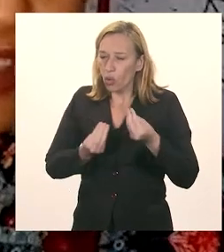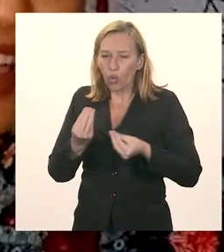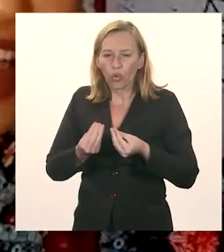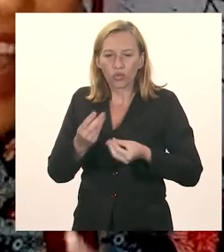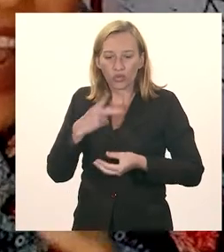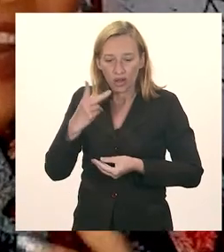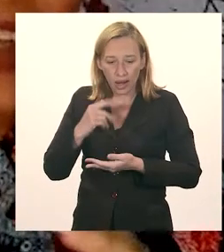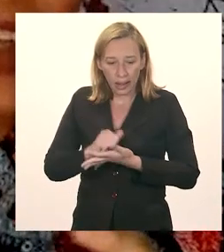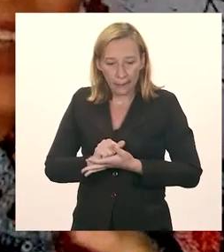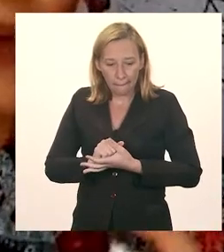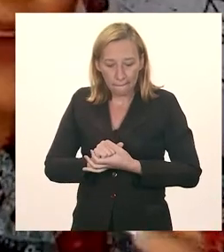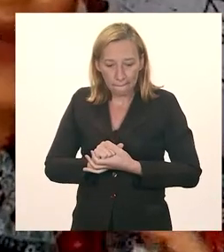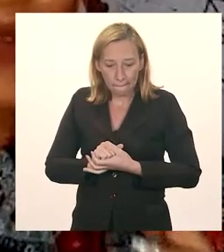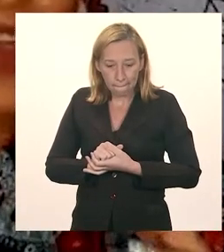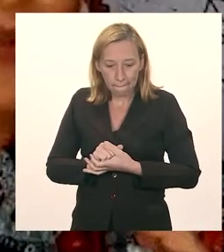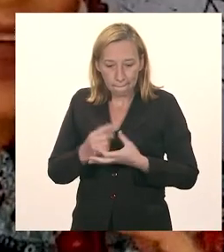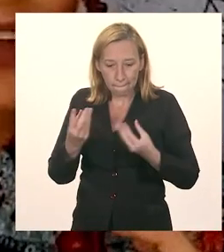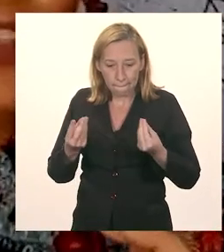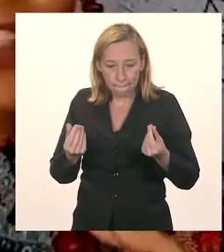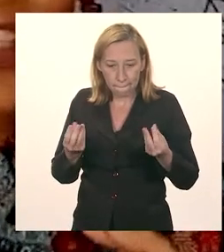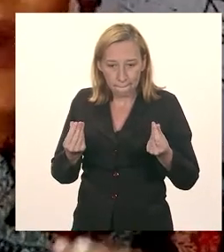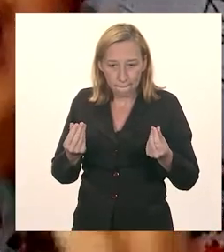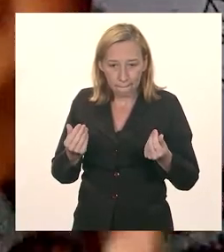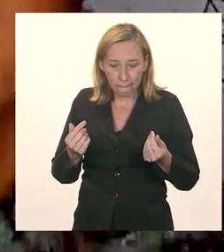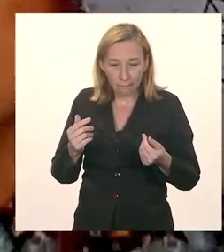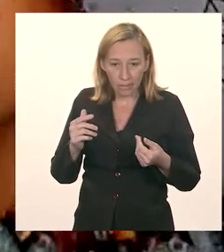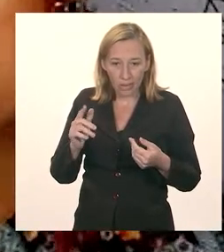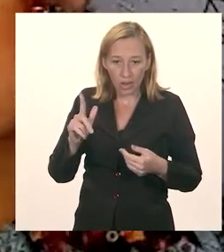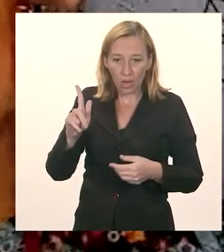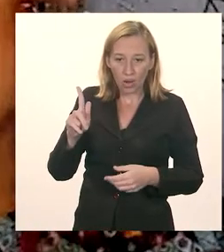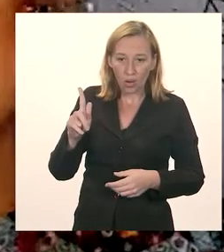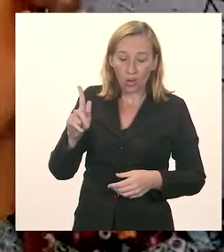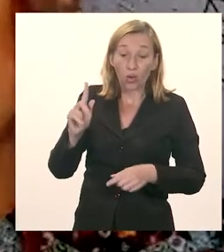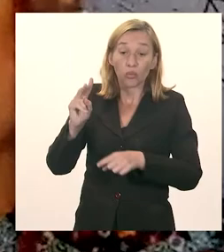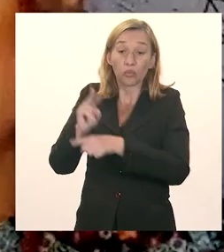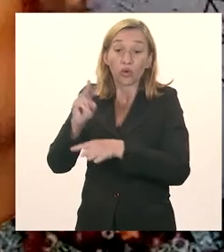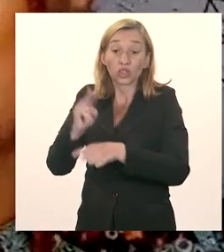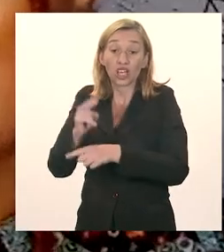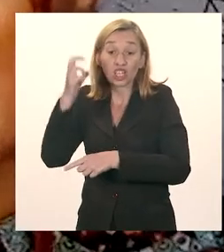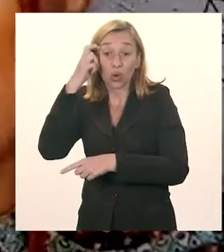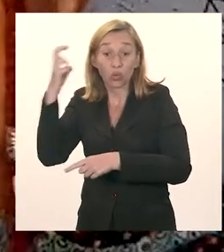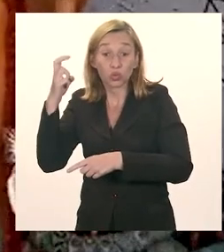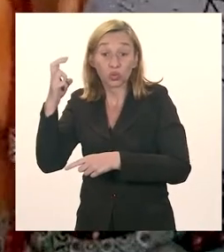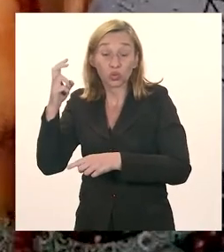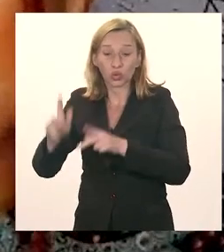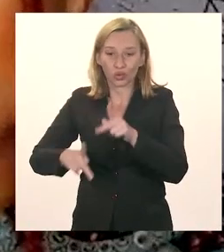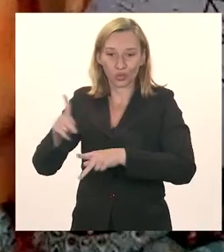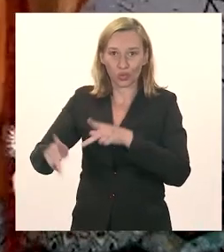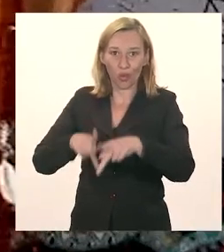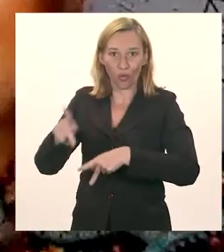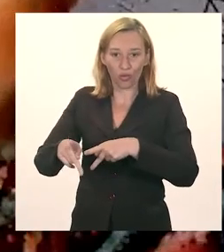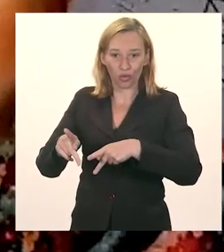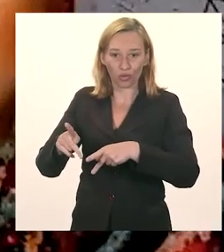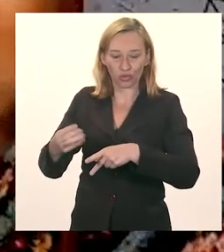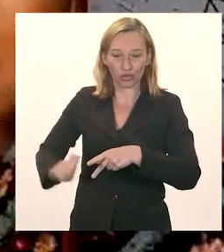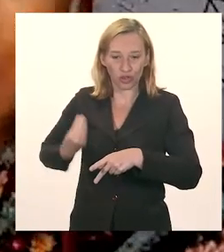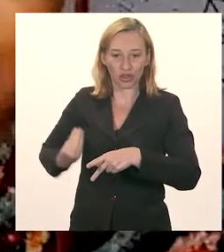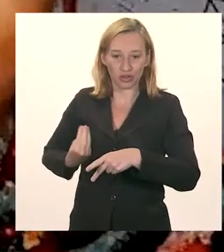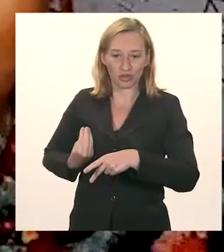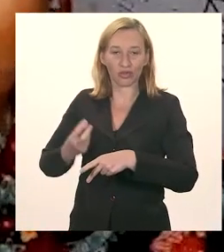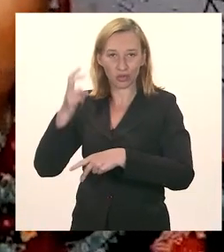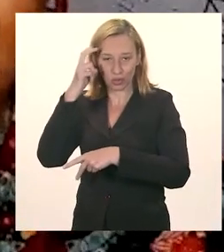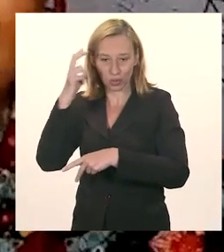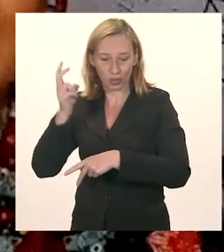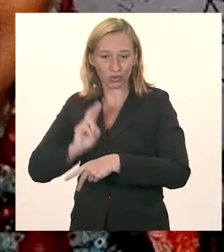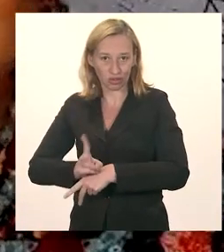como que eu vou dizer? É o que eu costumo chamá-los de guardiões da cultura popular. Porque eles têm esse poder de manter viva a